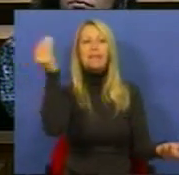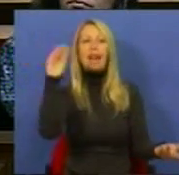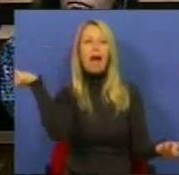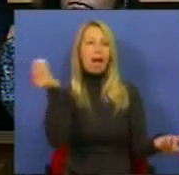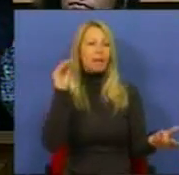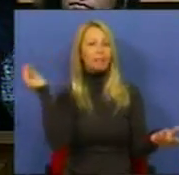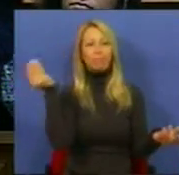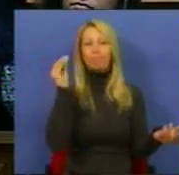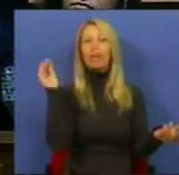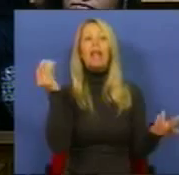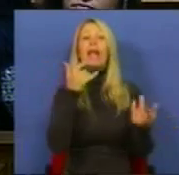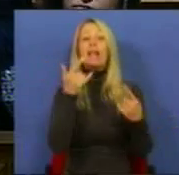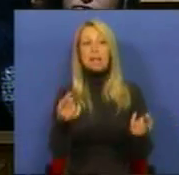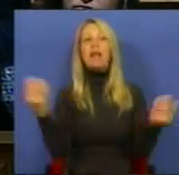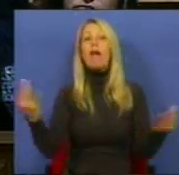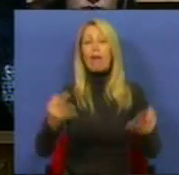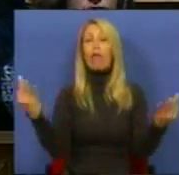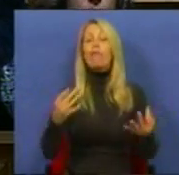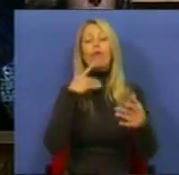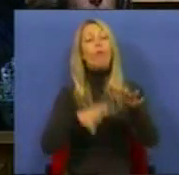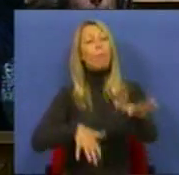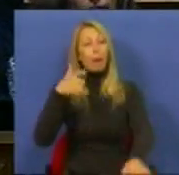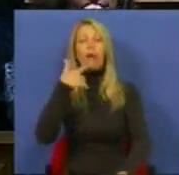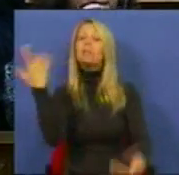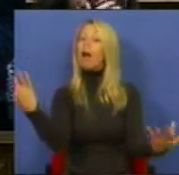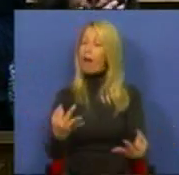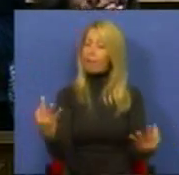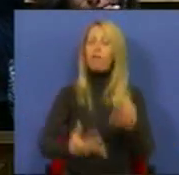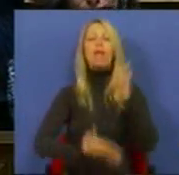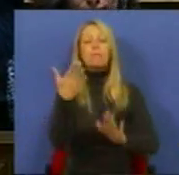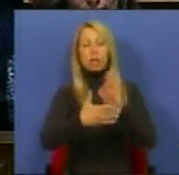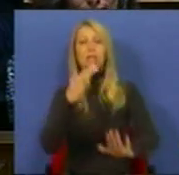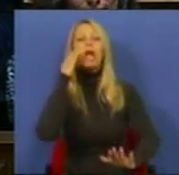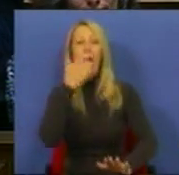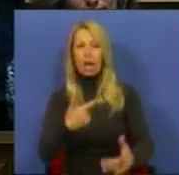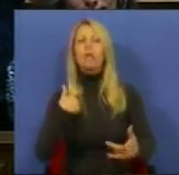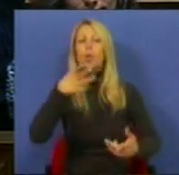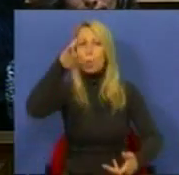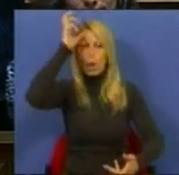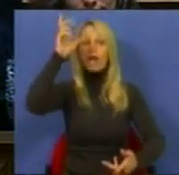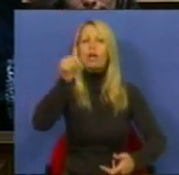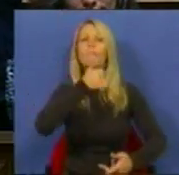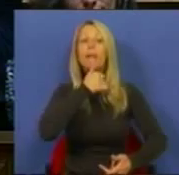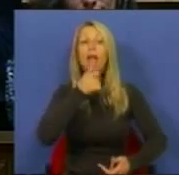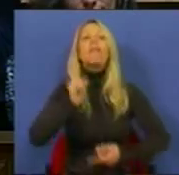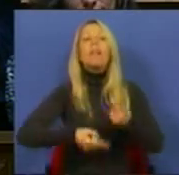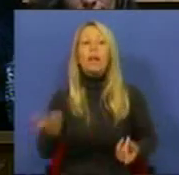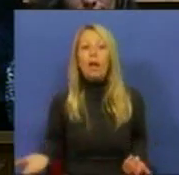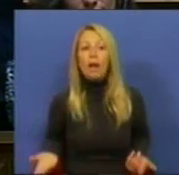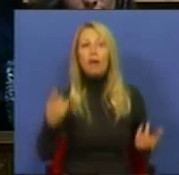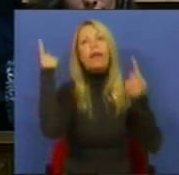majestaticamente, dizendo ao Parlamento que, sim senhora, perante a emergência da crise, toma a corajosa medida de quê?